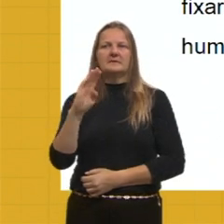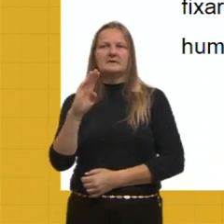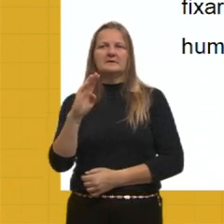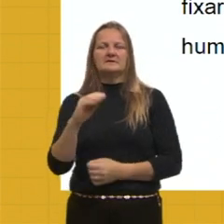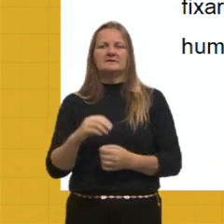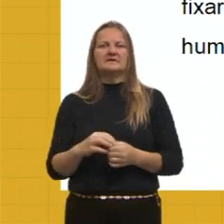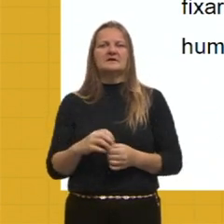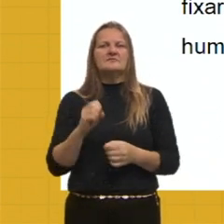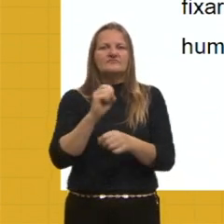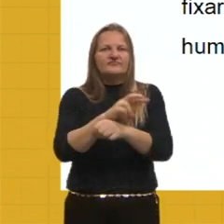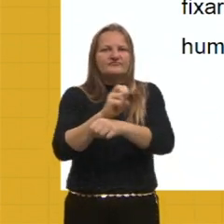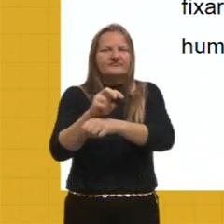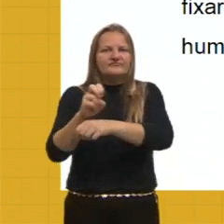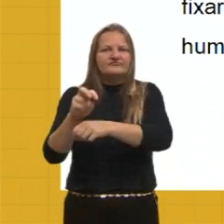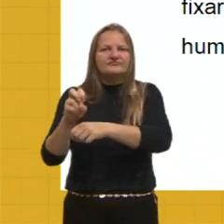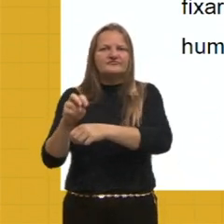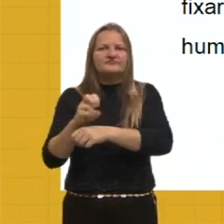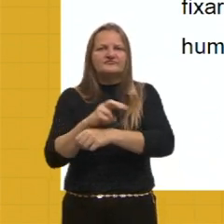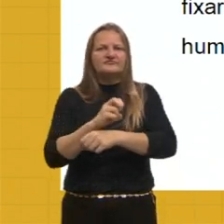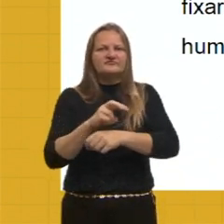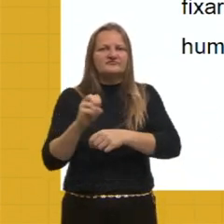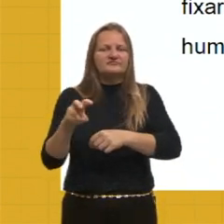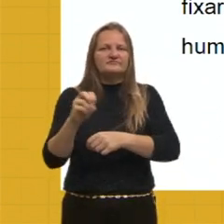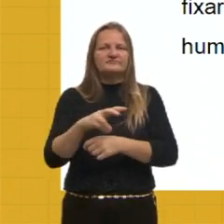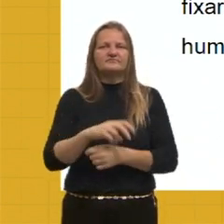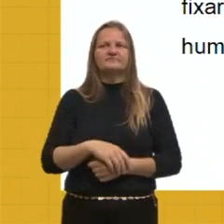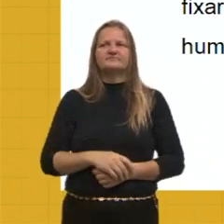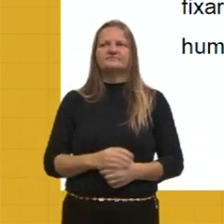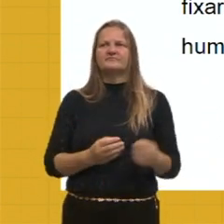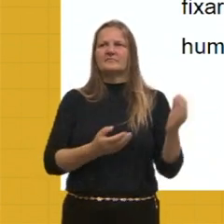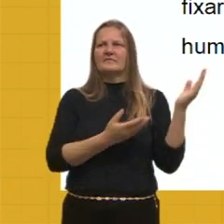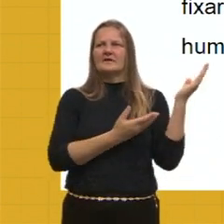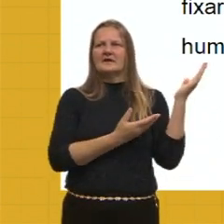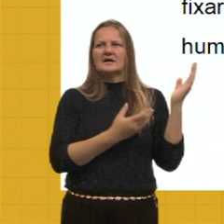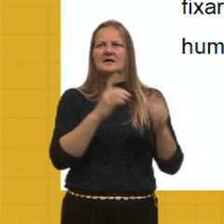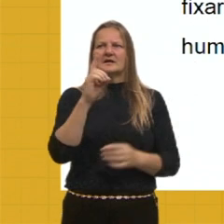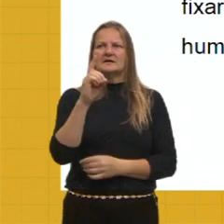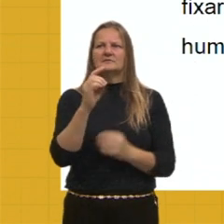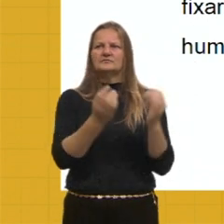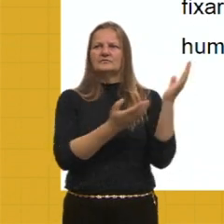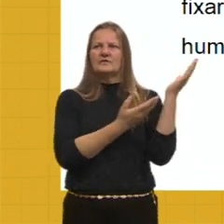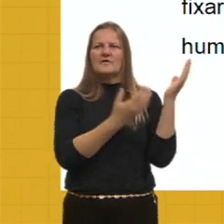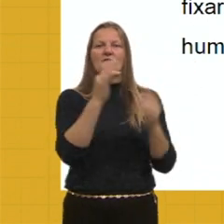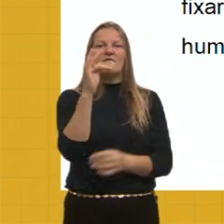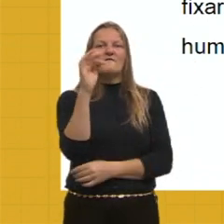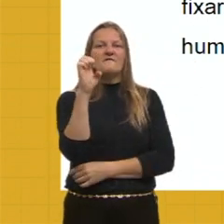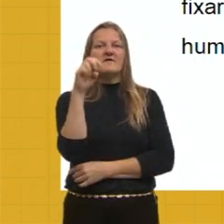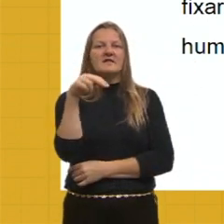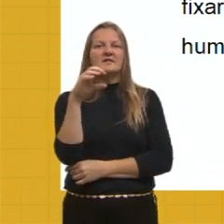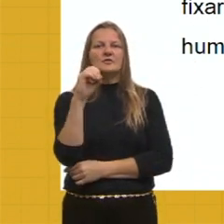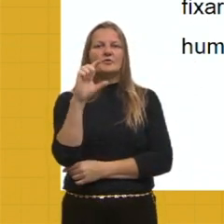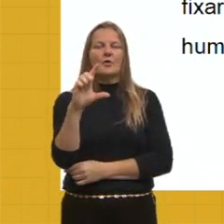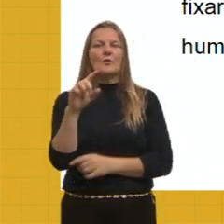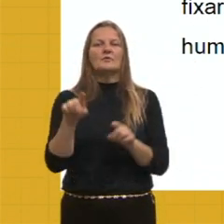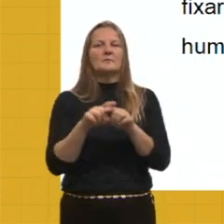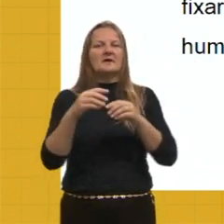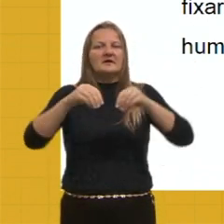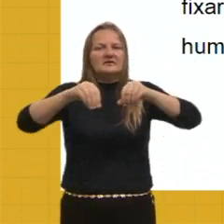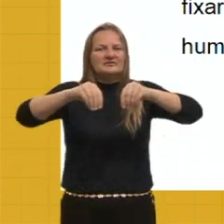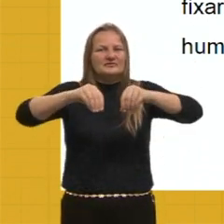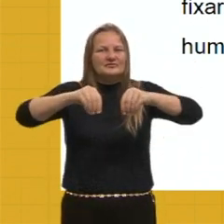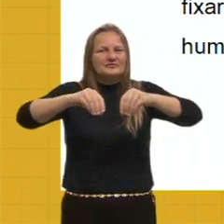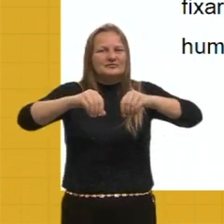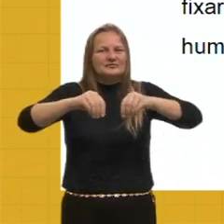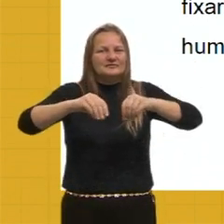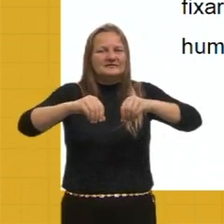pesticidas organoclorados o dde e o noni fenol alguns desses substâncias né